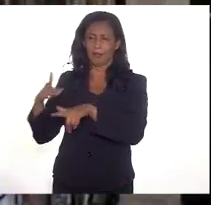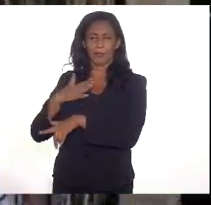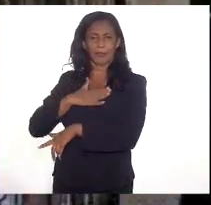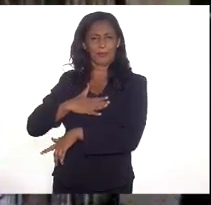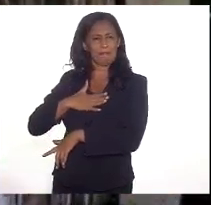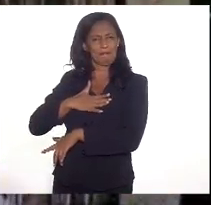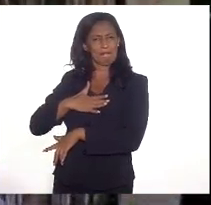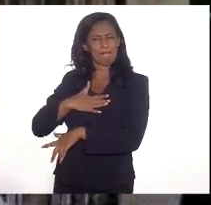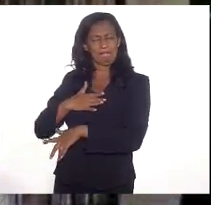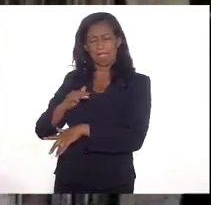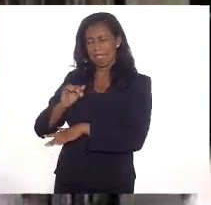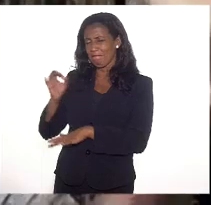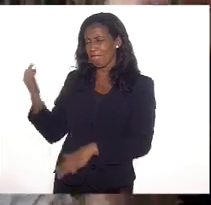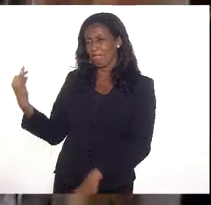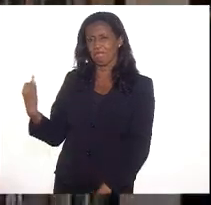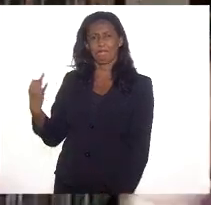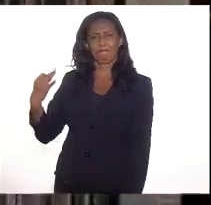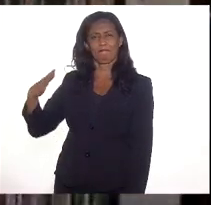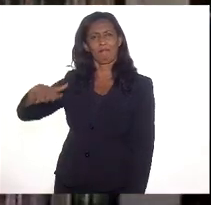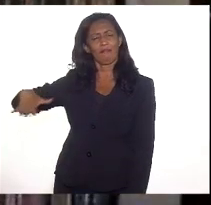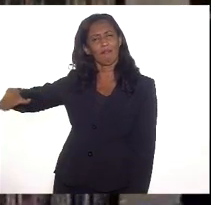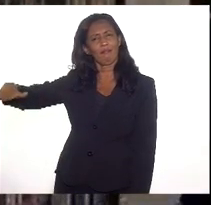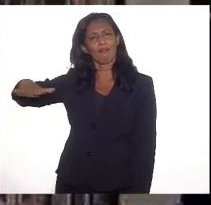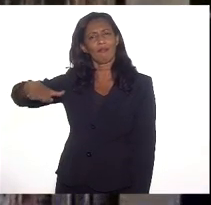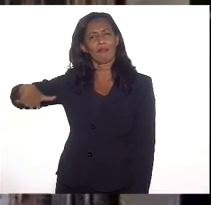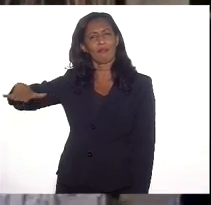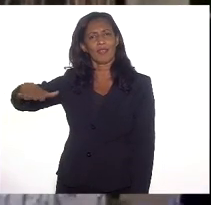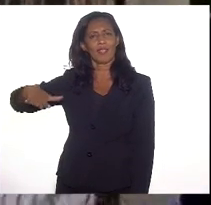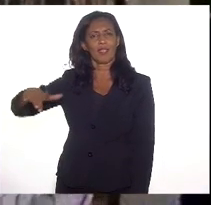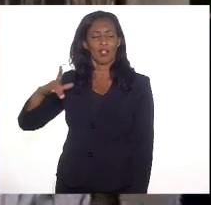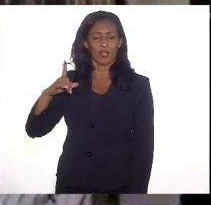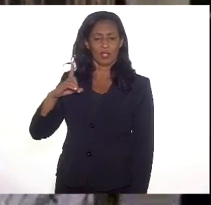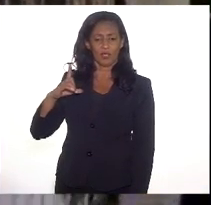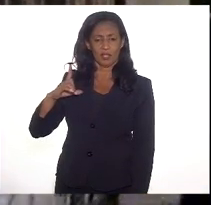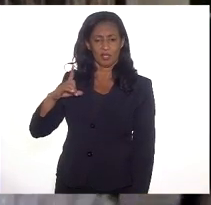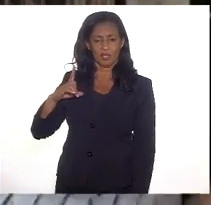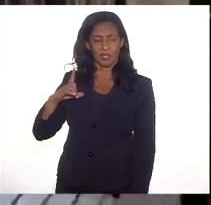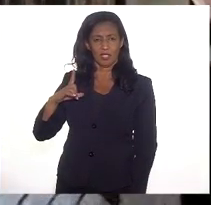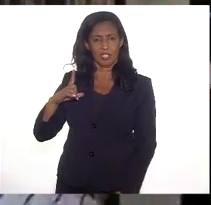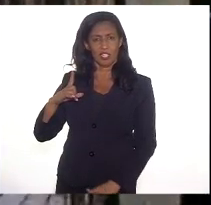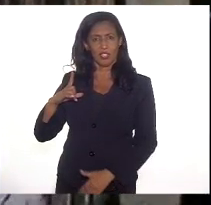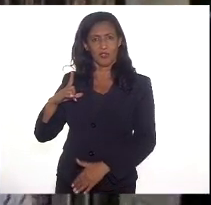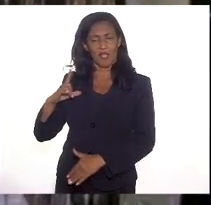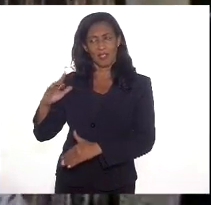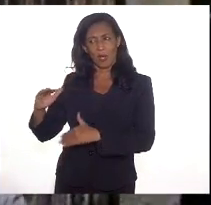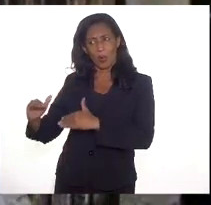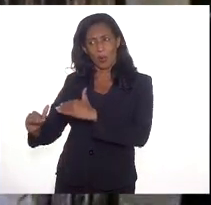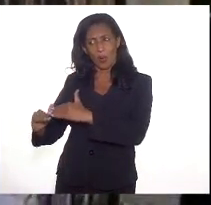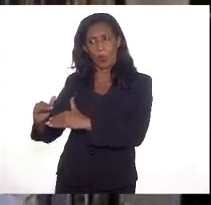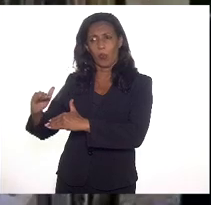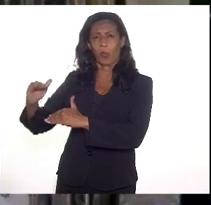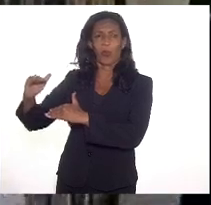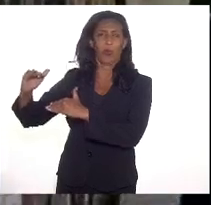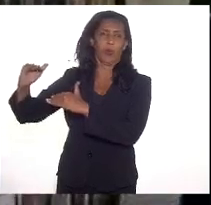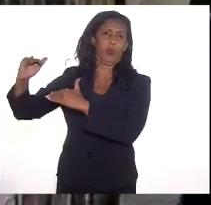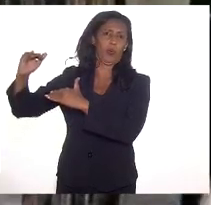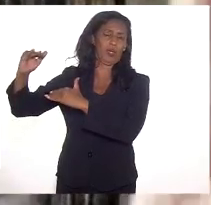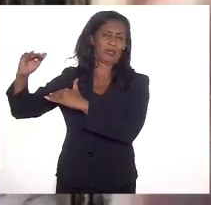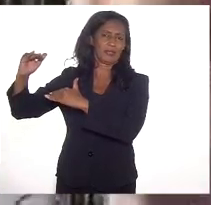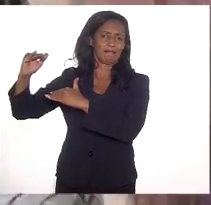tal, que tivesse exatamente na alavancagem disto tudo